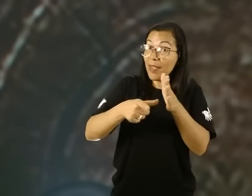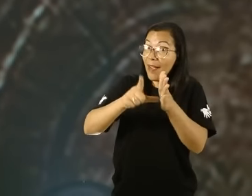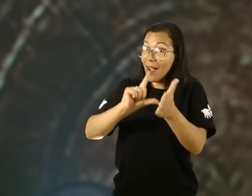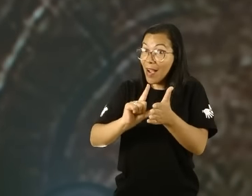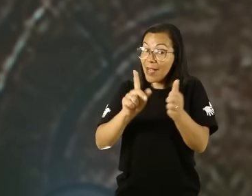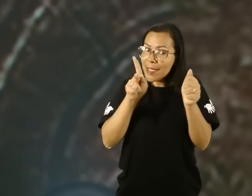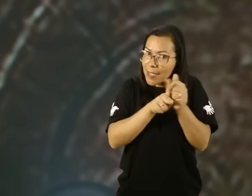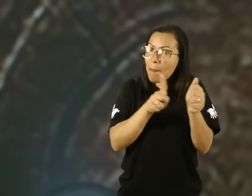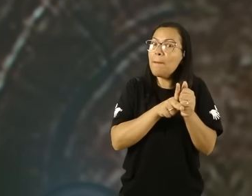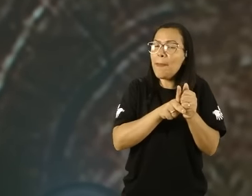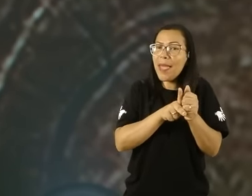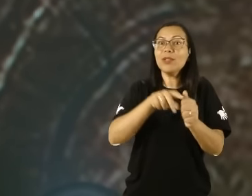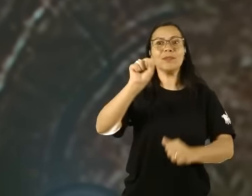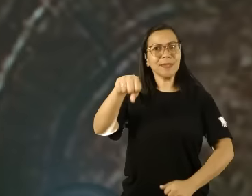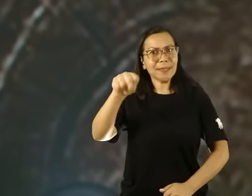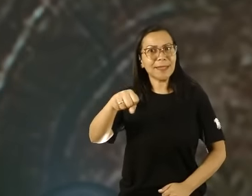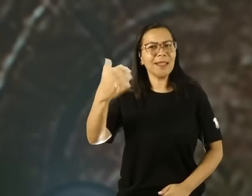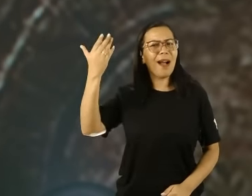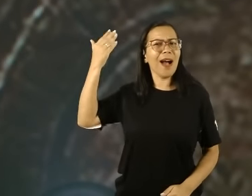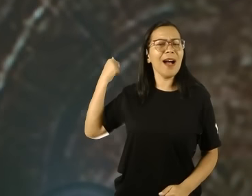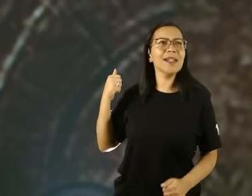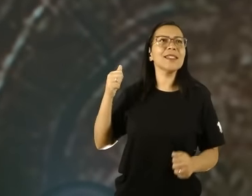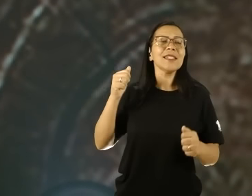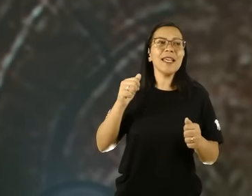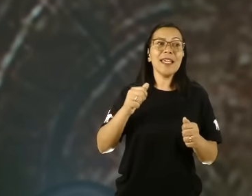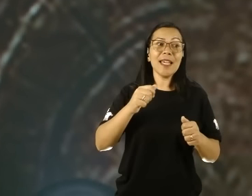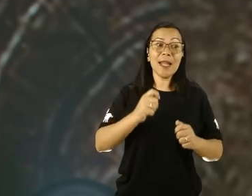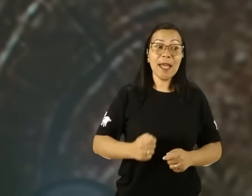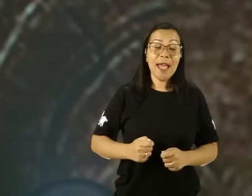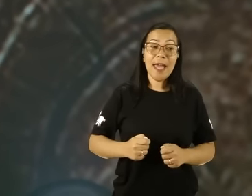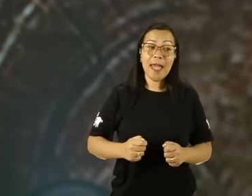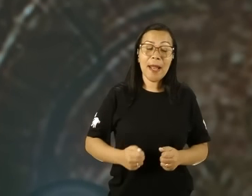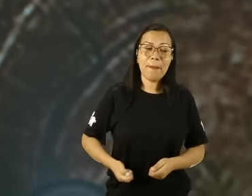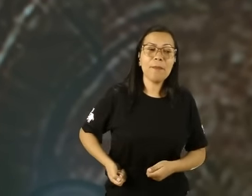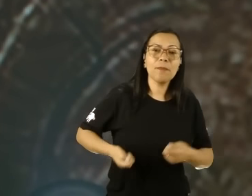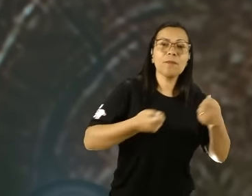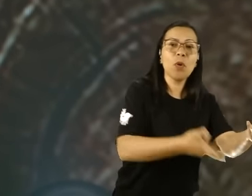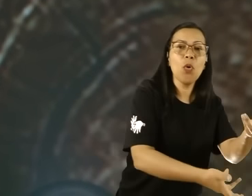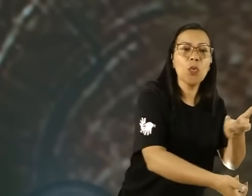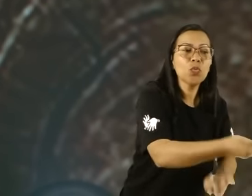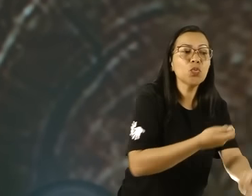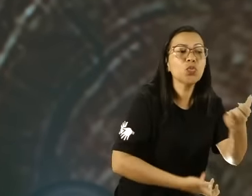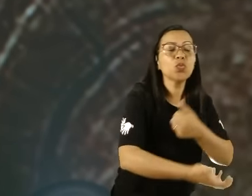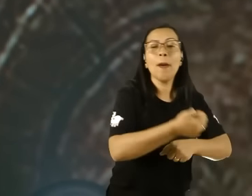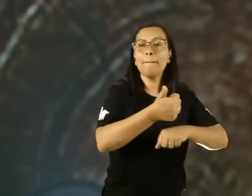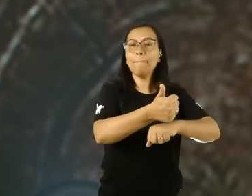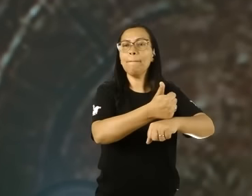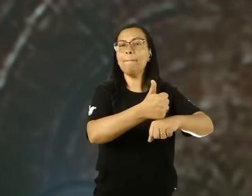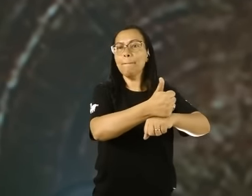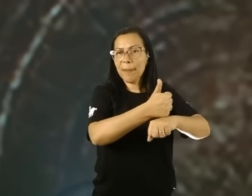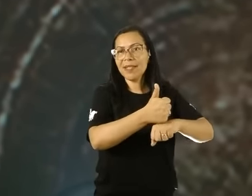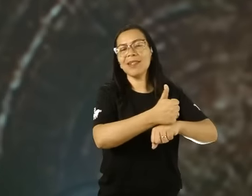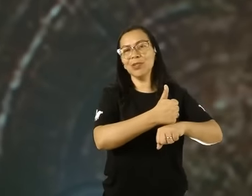Por isso que tem um monte de gente voltando. Porque quando a tua fé não está funcionando, você quer procurar um lugar seguro.